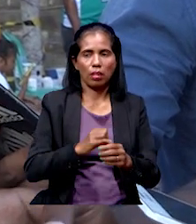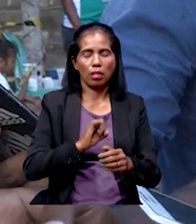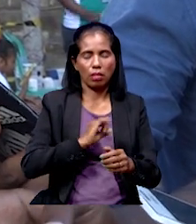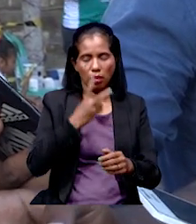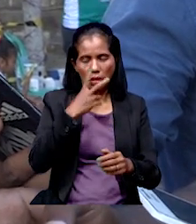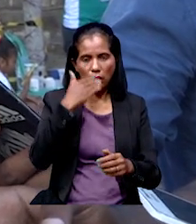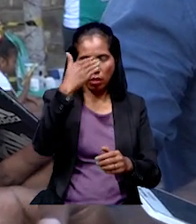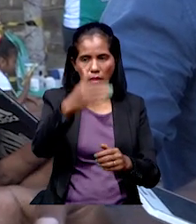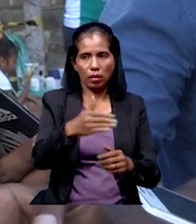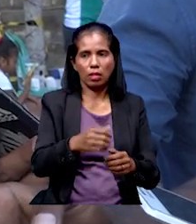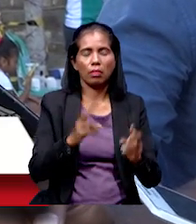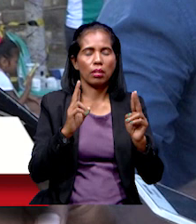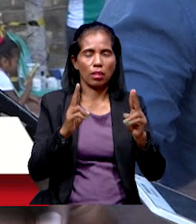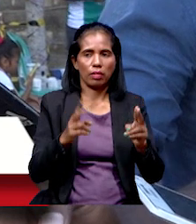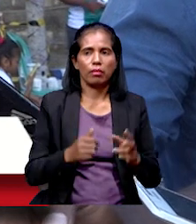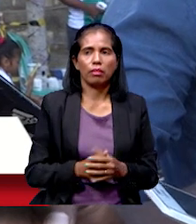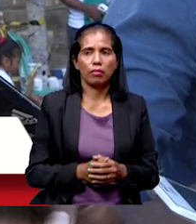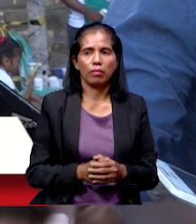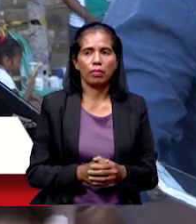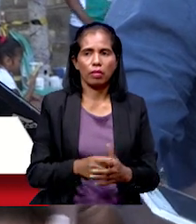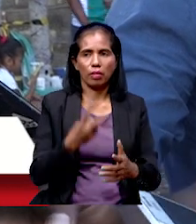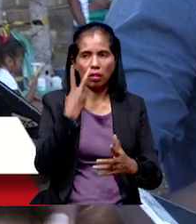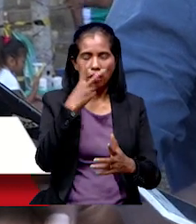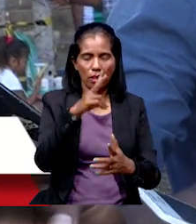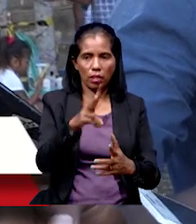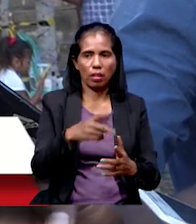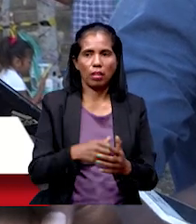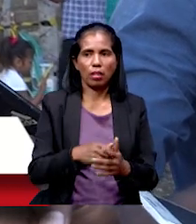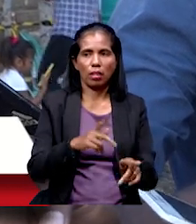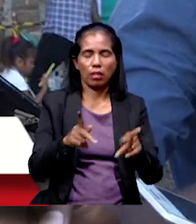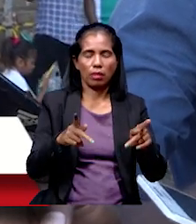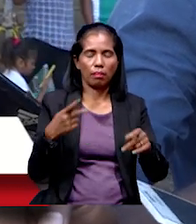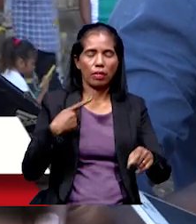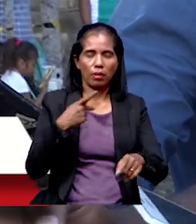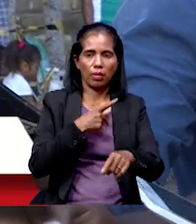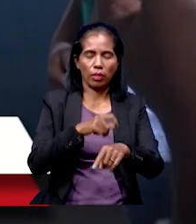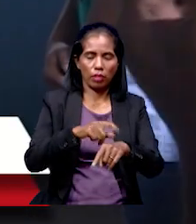né, sair de uma coisa urgente, liu. Claro, há a maioria do parlamento,